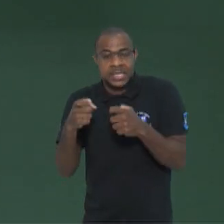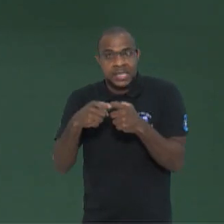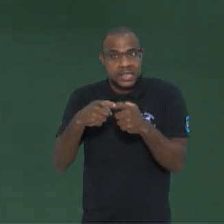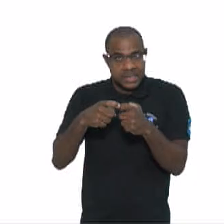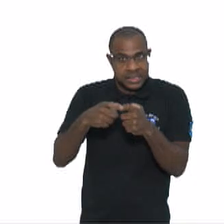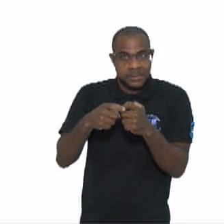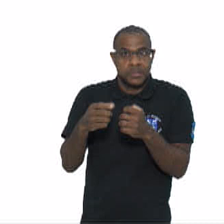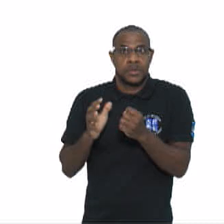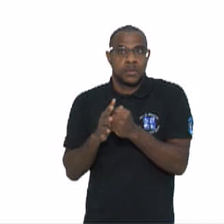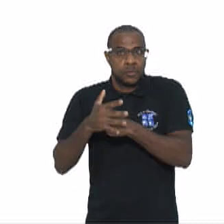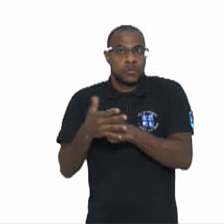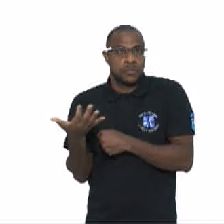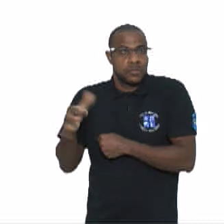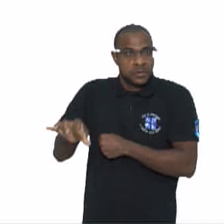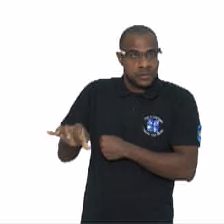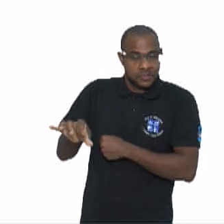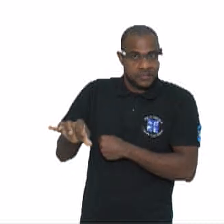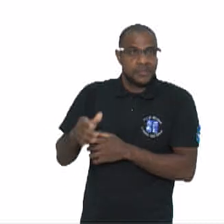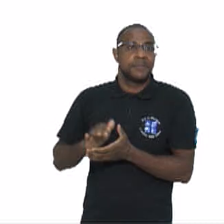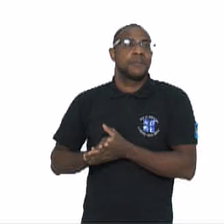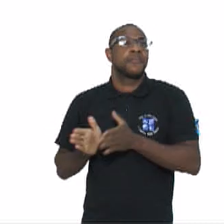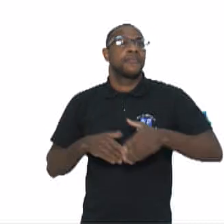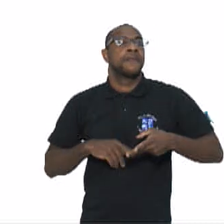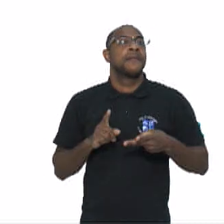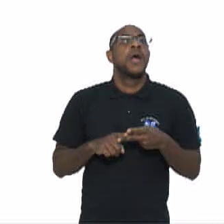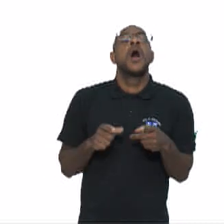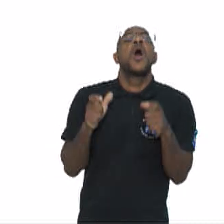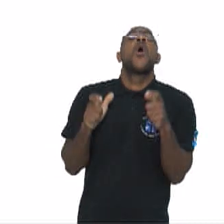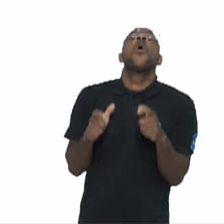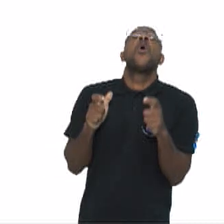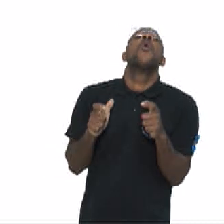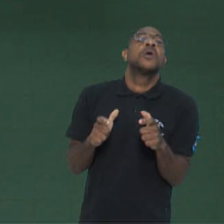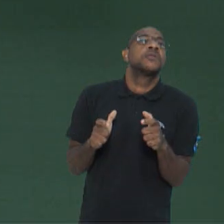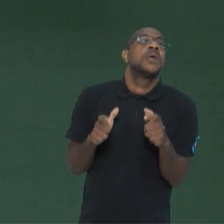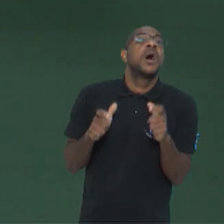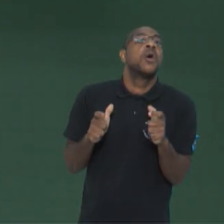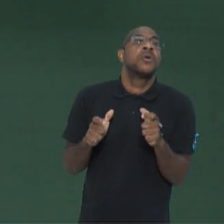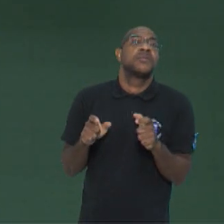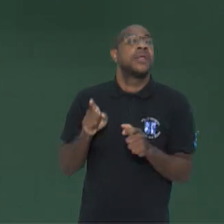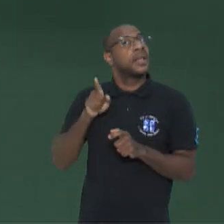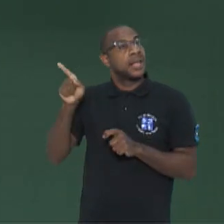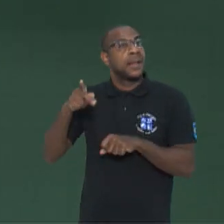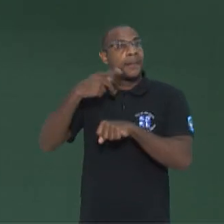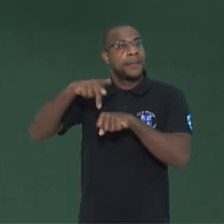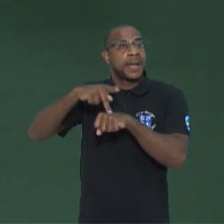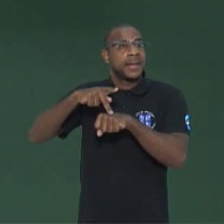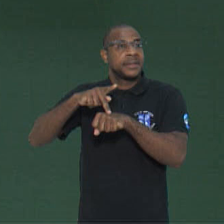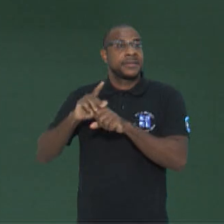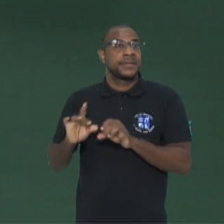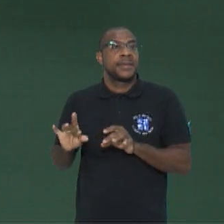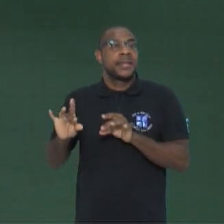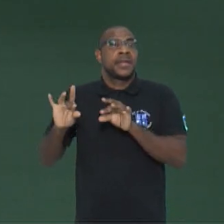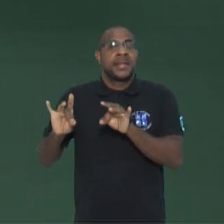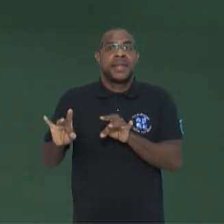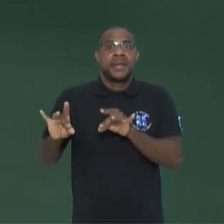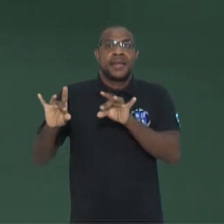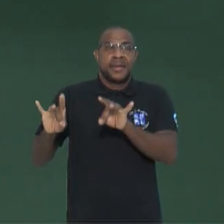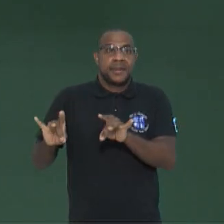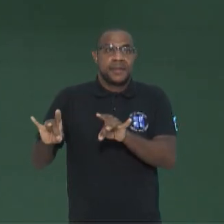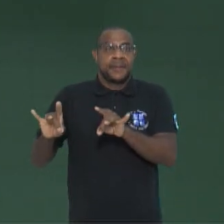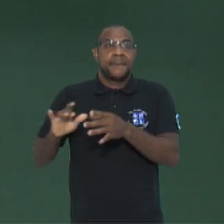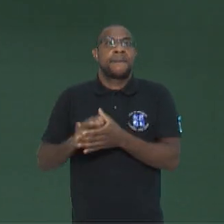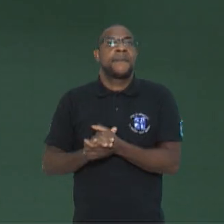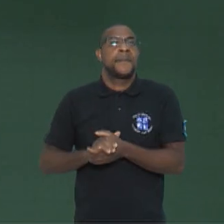Como? Somente respondido no corpo da notícia. Não sei como, né? Então, aqui, provavelmente, vocês devem ter colocado aí um pontinho